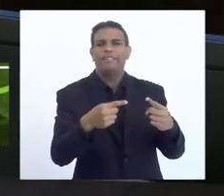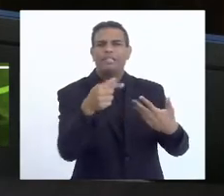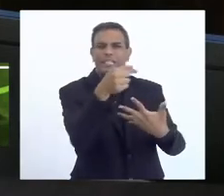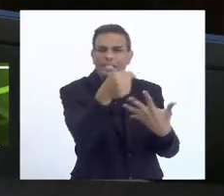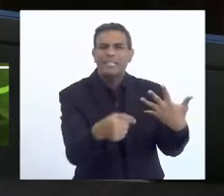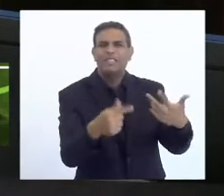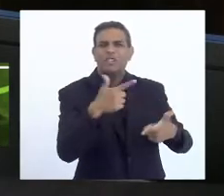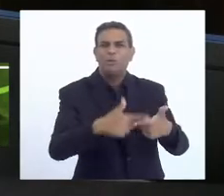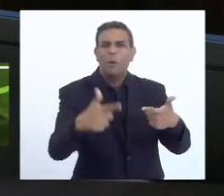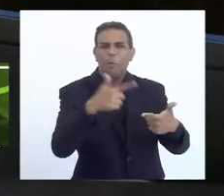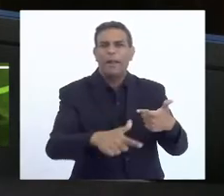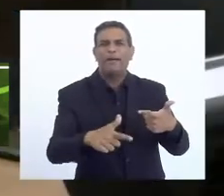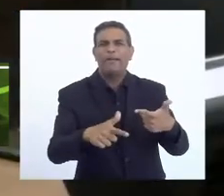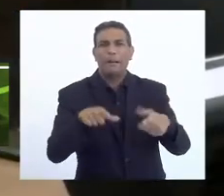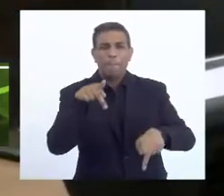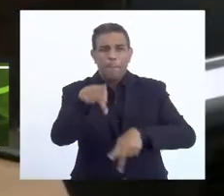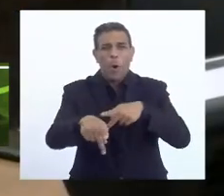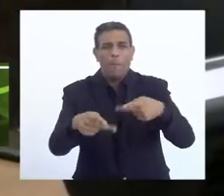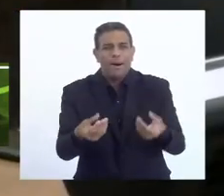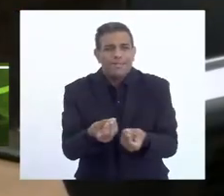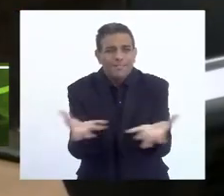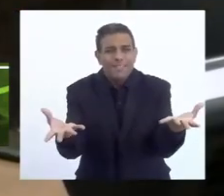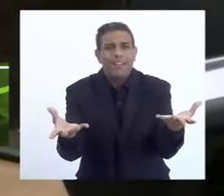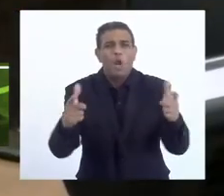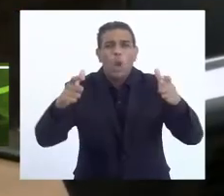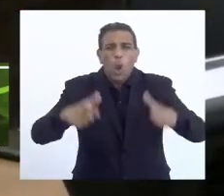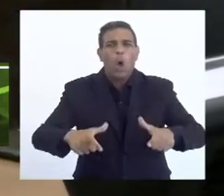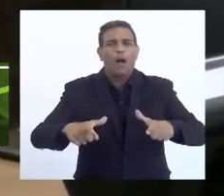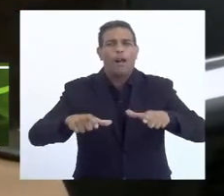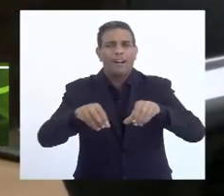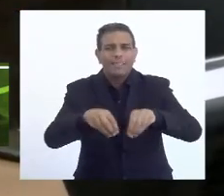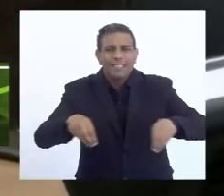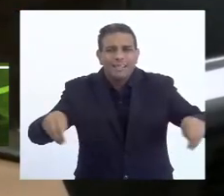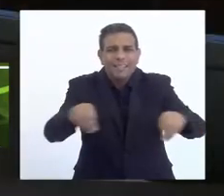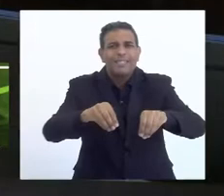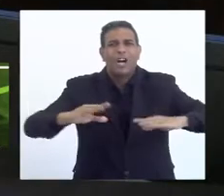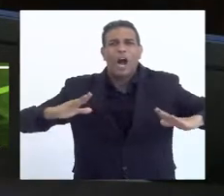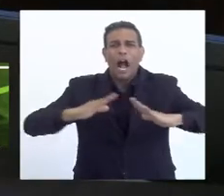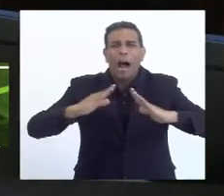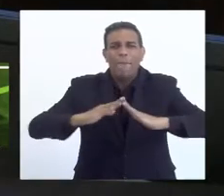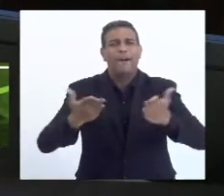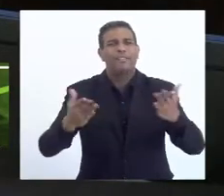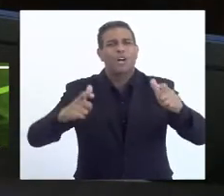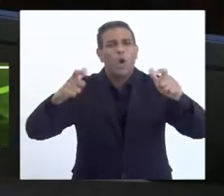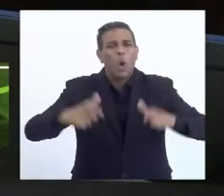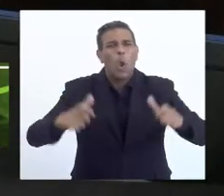que a população tivesse terra para plantar, tivesse formas de